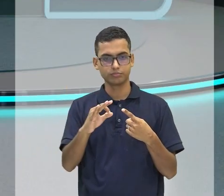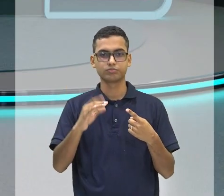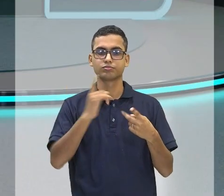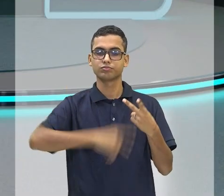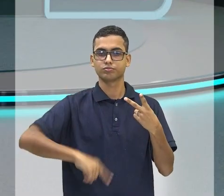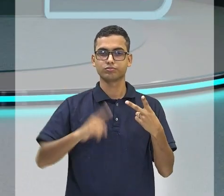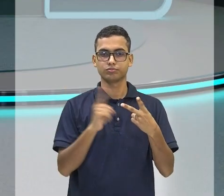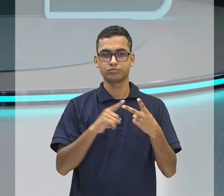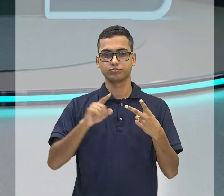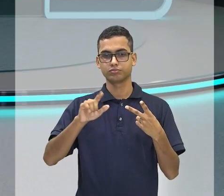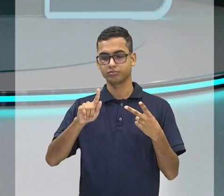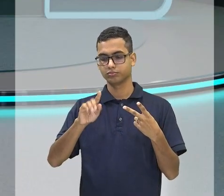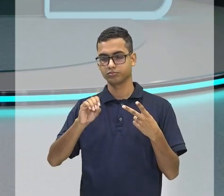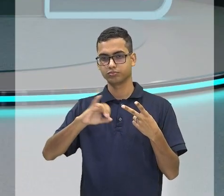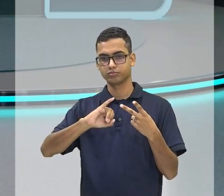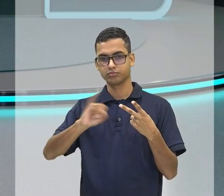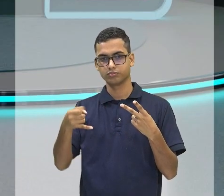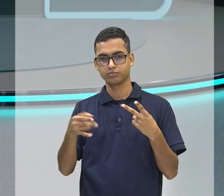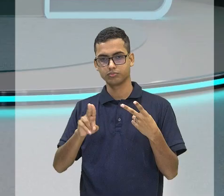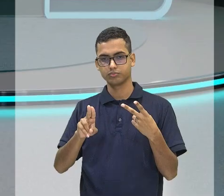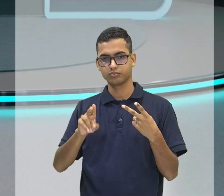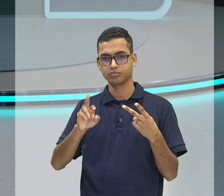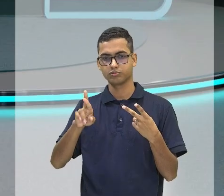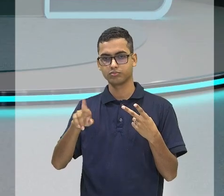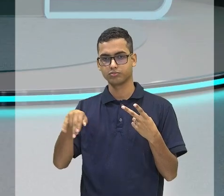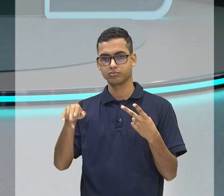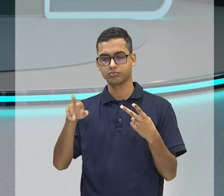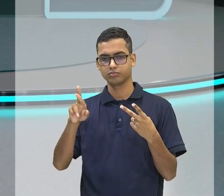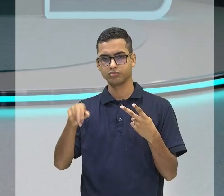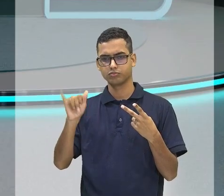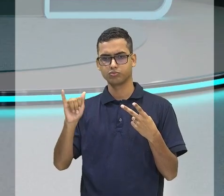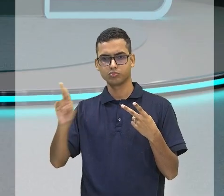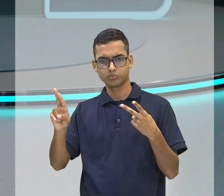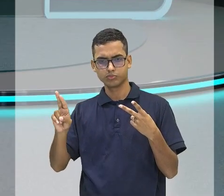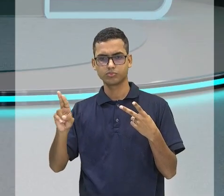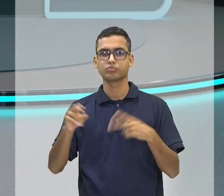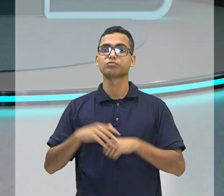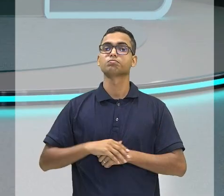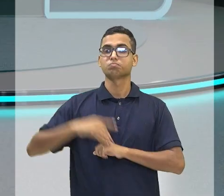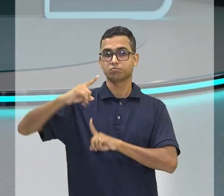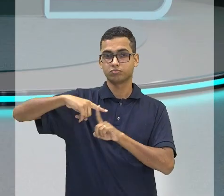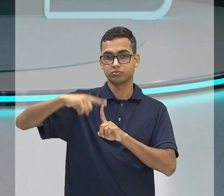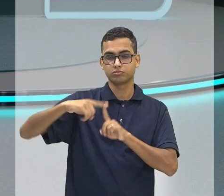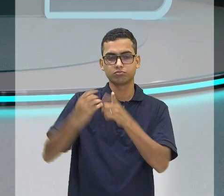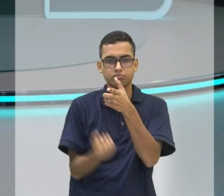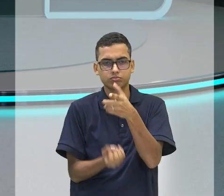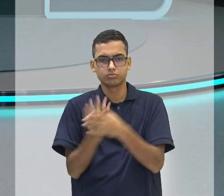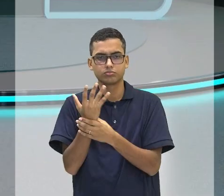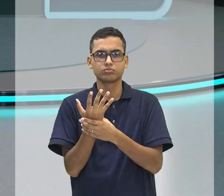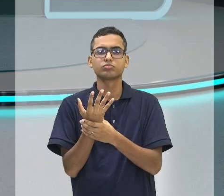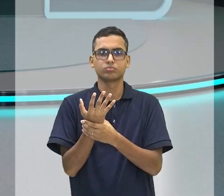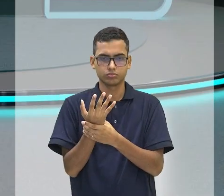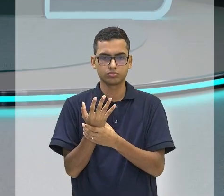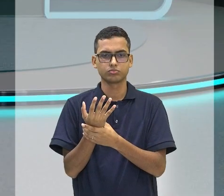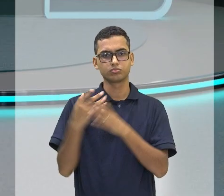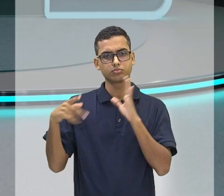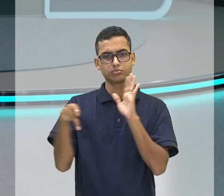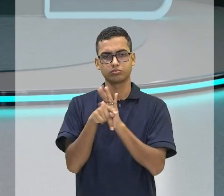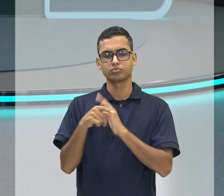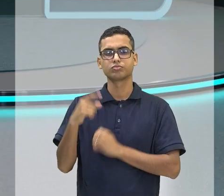nós temos o Goju Ryu, tá certo? Bom, esse estilo foi desenvolvido por